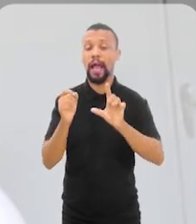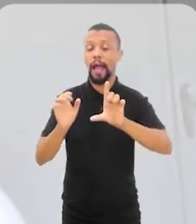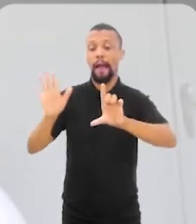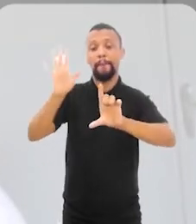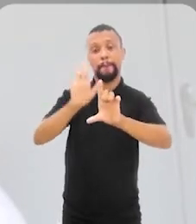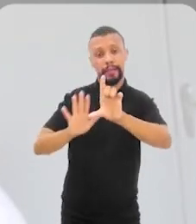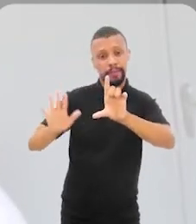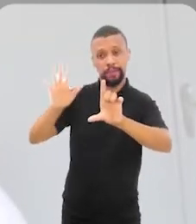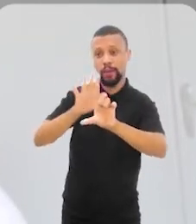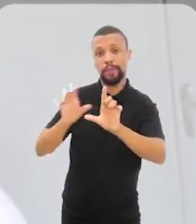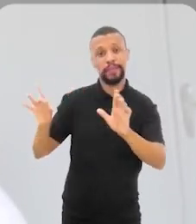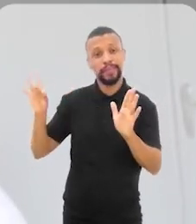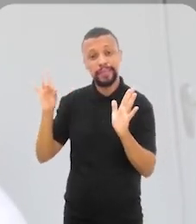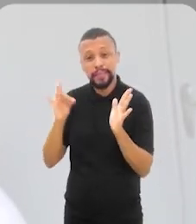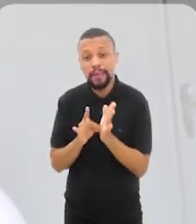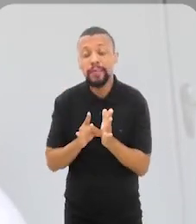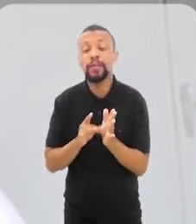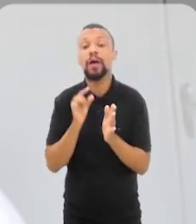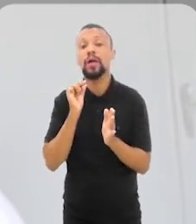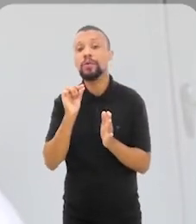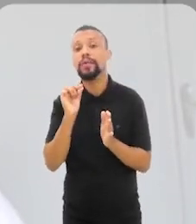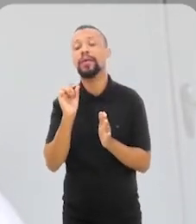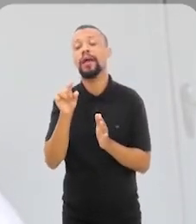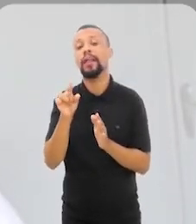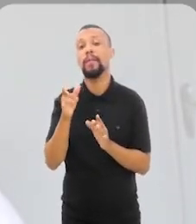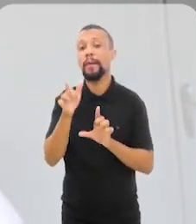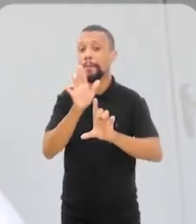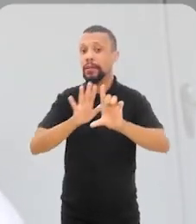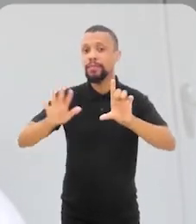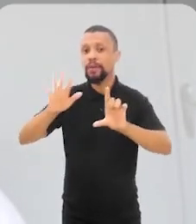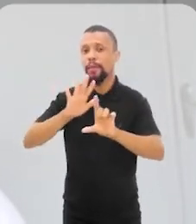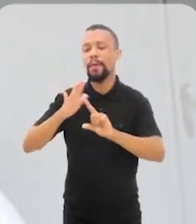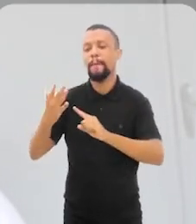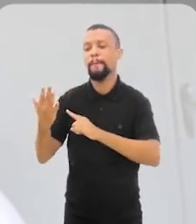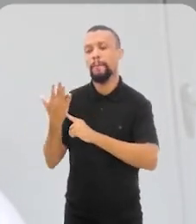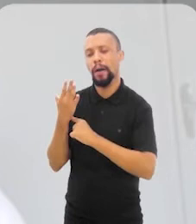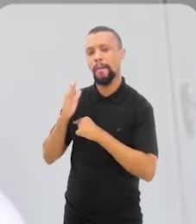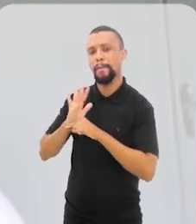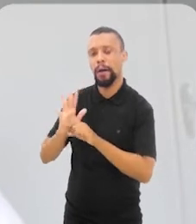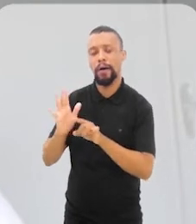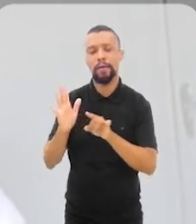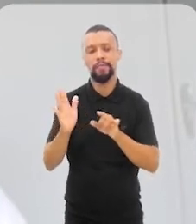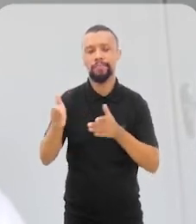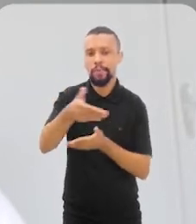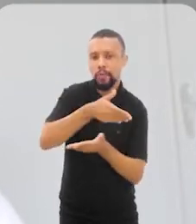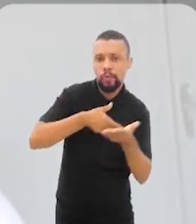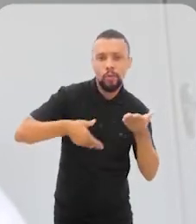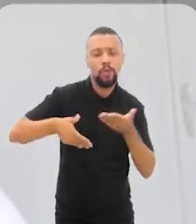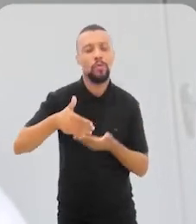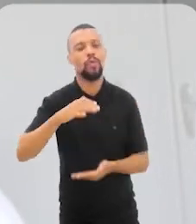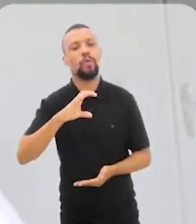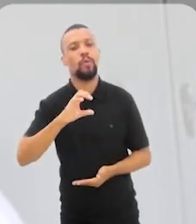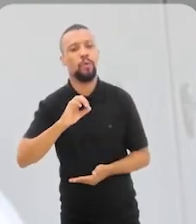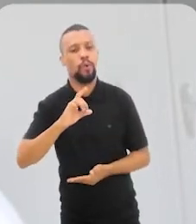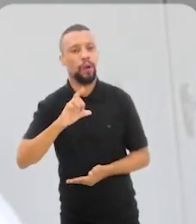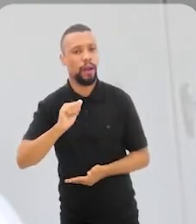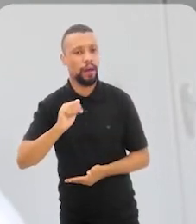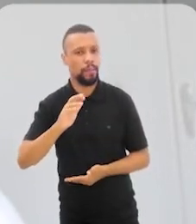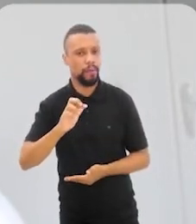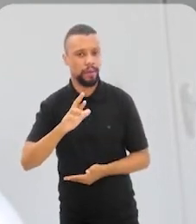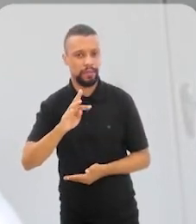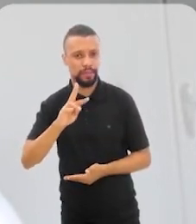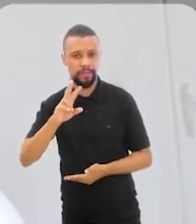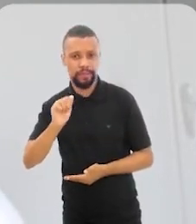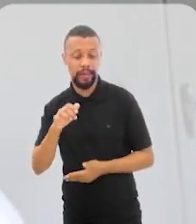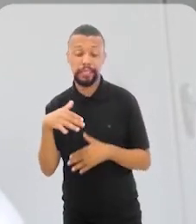é, na realidade, ela é uma plataforma colaborativa. Então, o que seria o ideal, né? Que os atores,